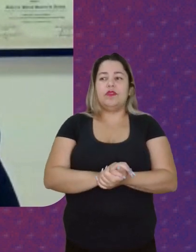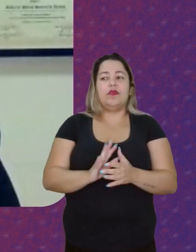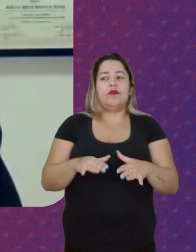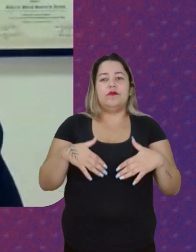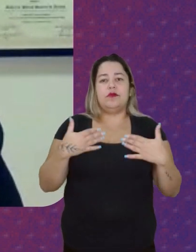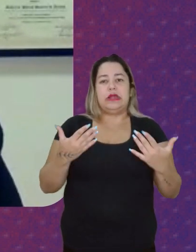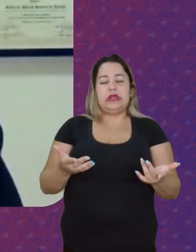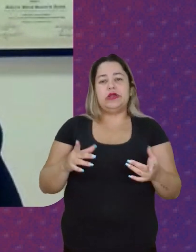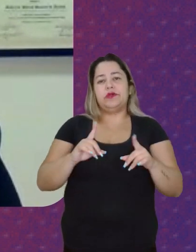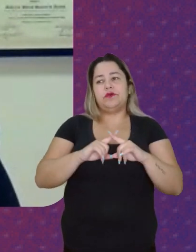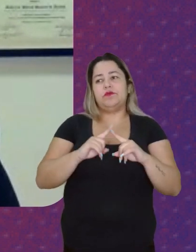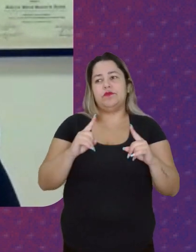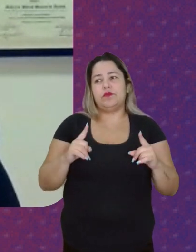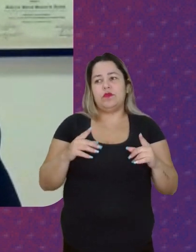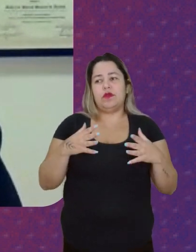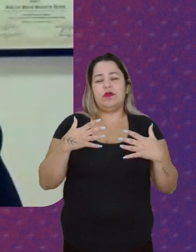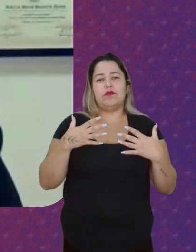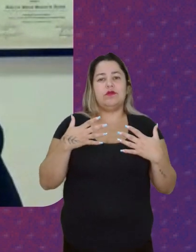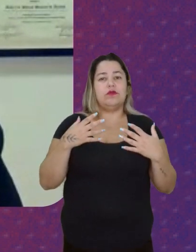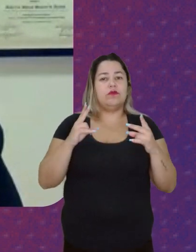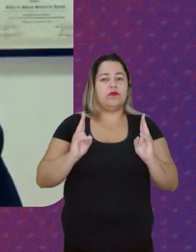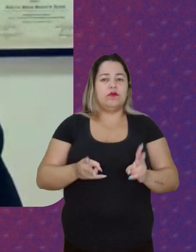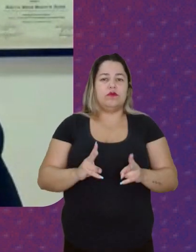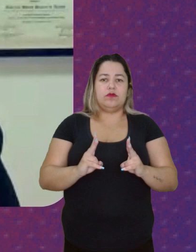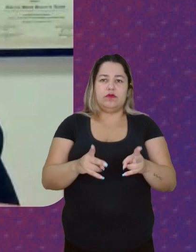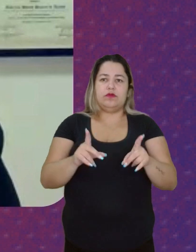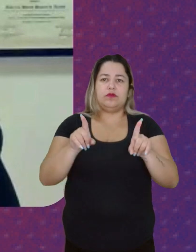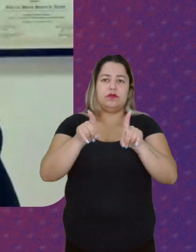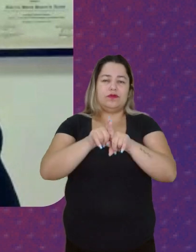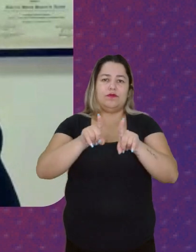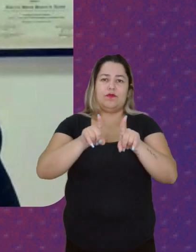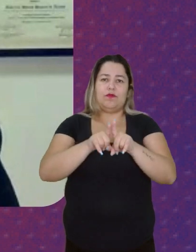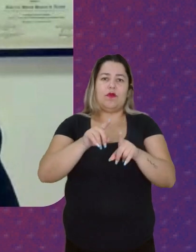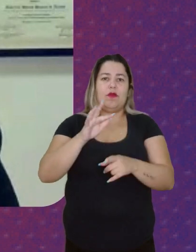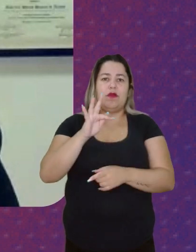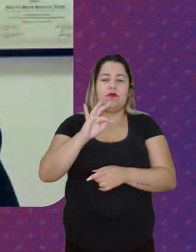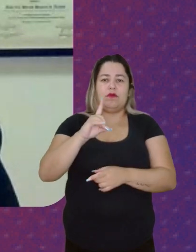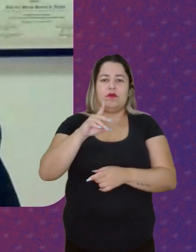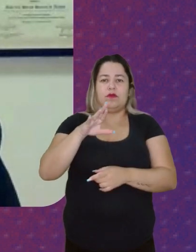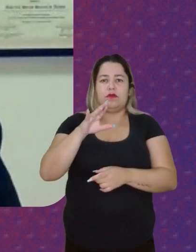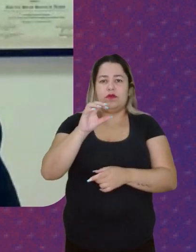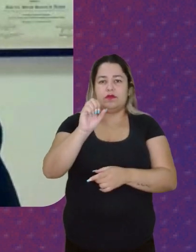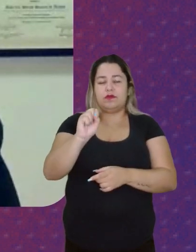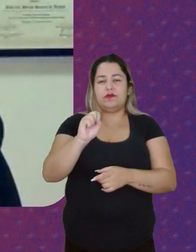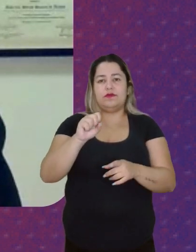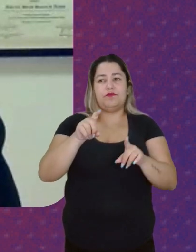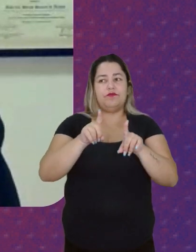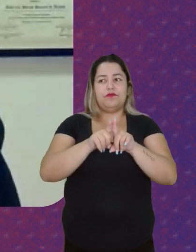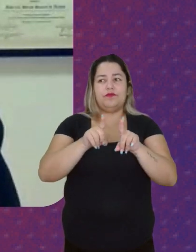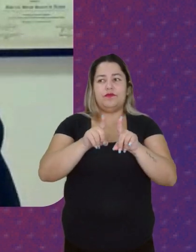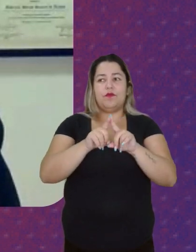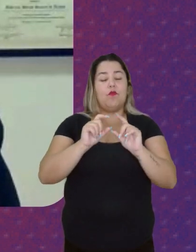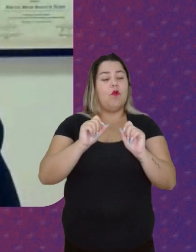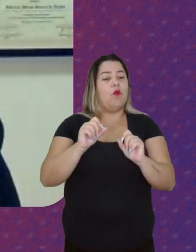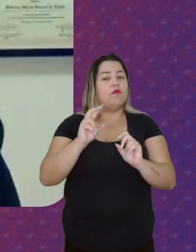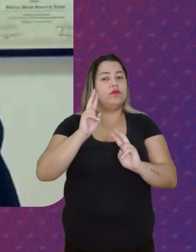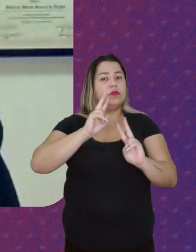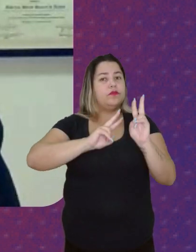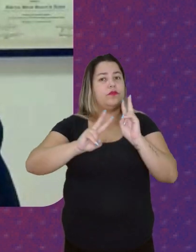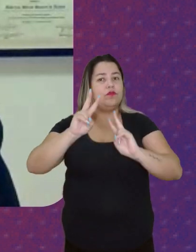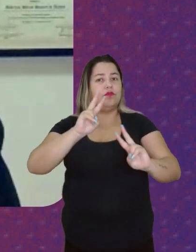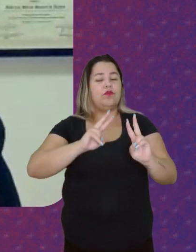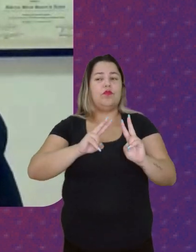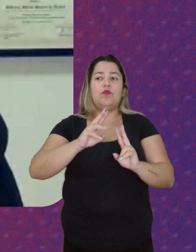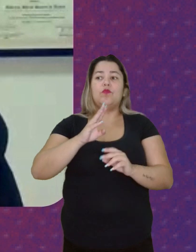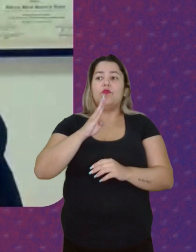Enfim, mas vamos lá, vamos continuar aqui falando sobre as federações, né? Então, sobre o ponto de vista burocrático, que talvez